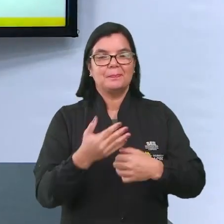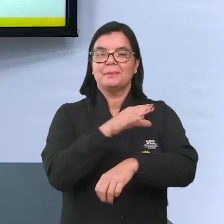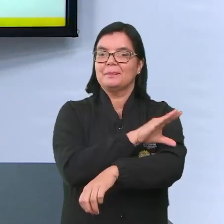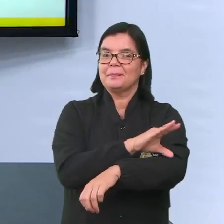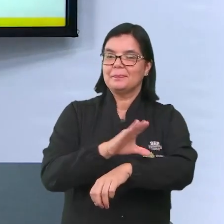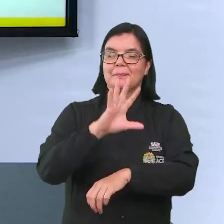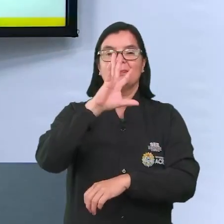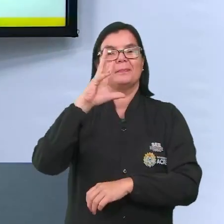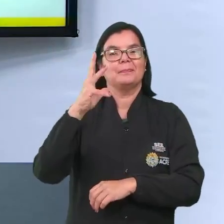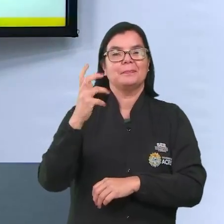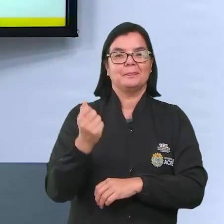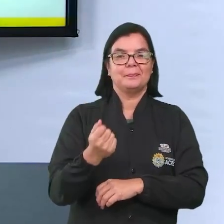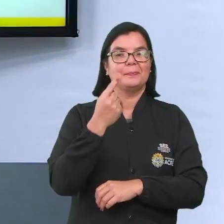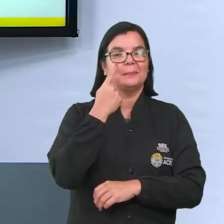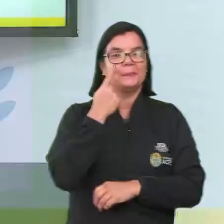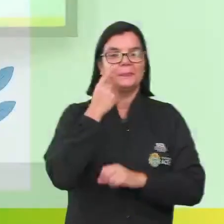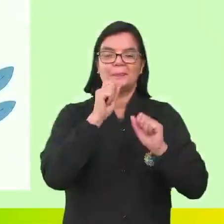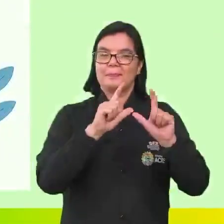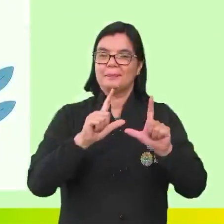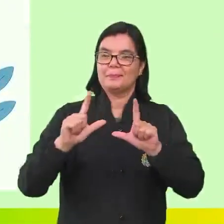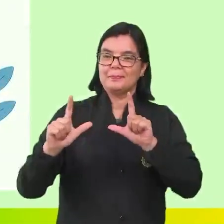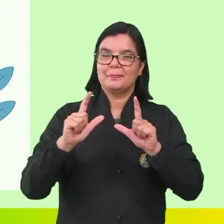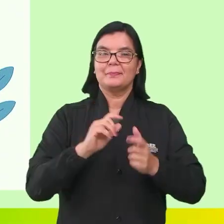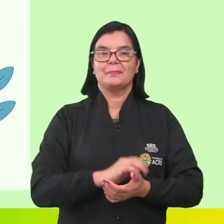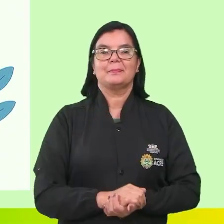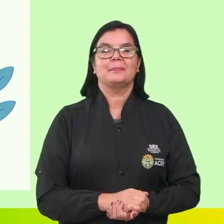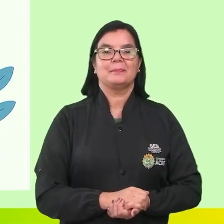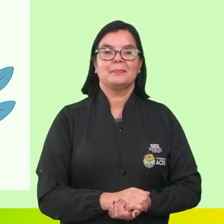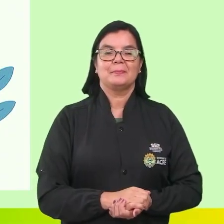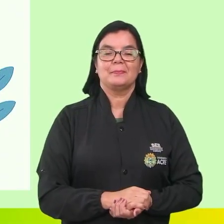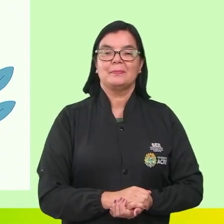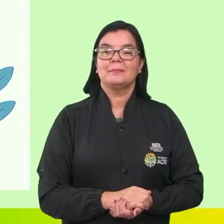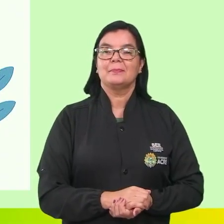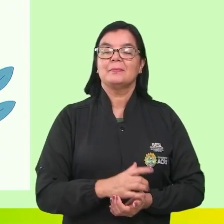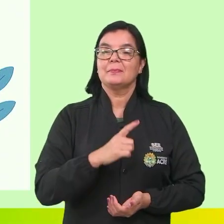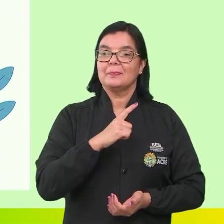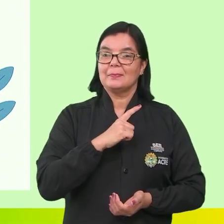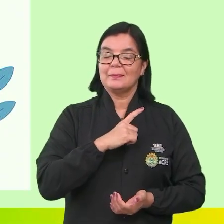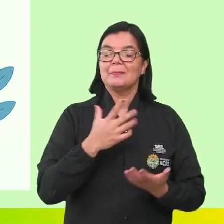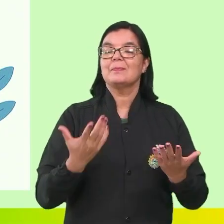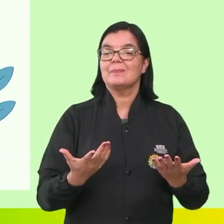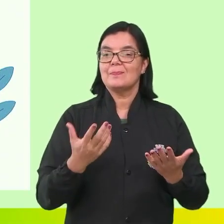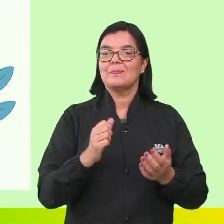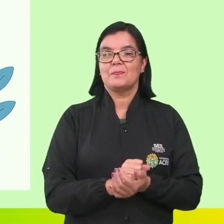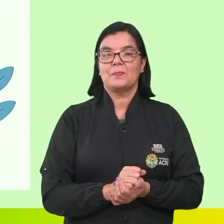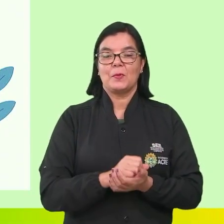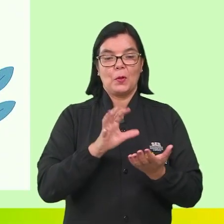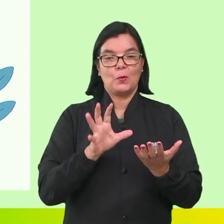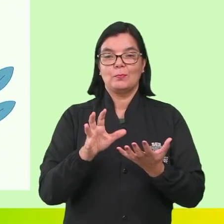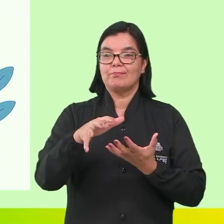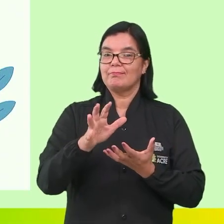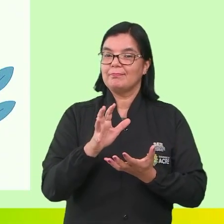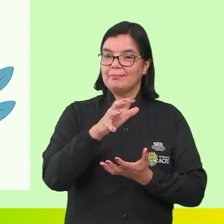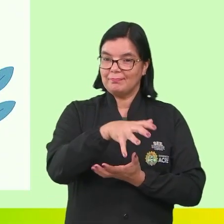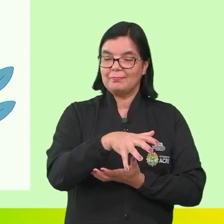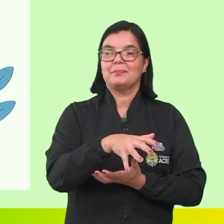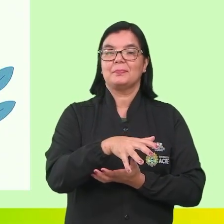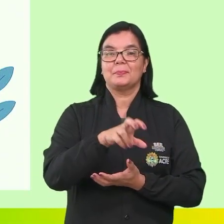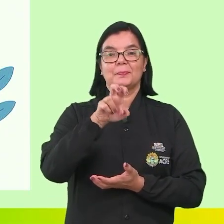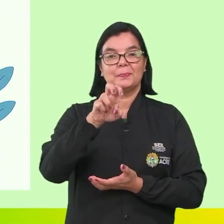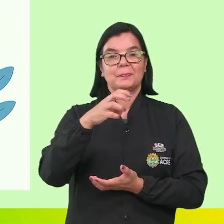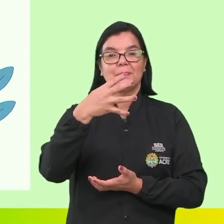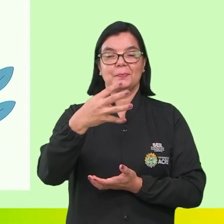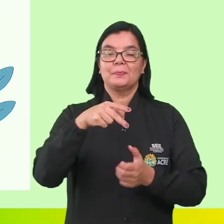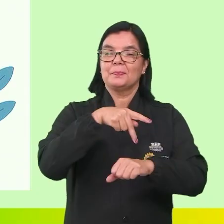cultura africana. Olha aí para o nosso mapa. A cultura africana, esse continente que tem aí